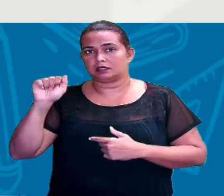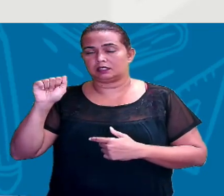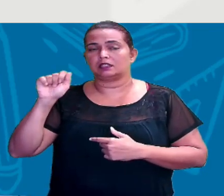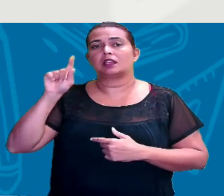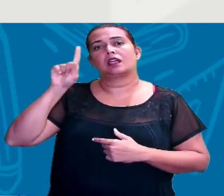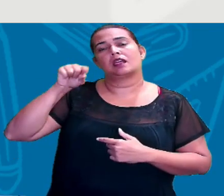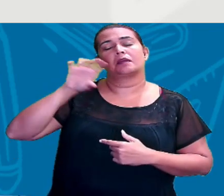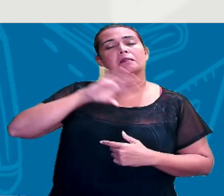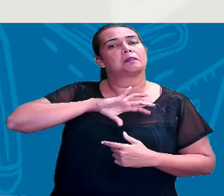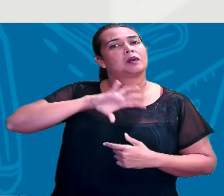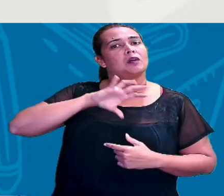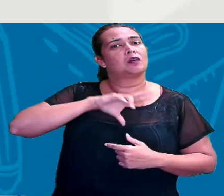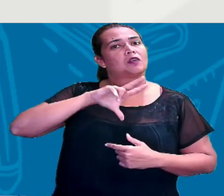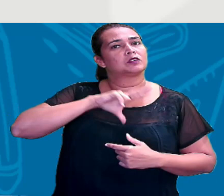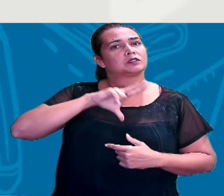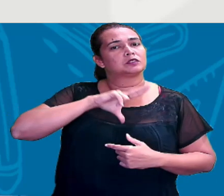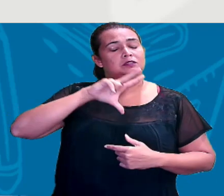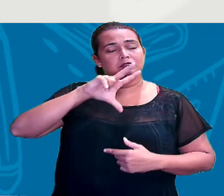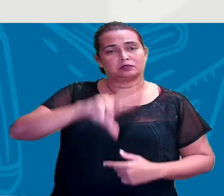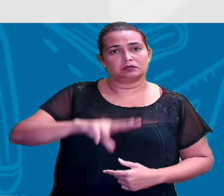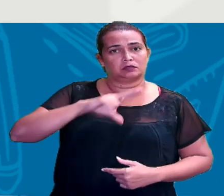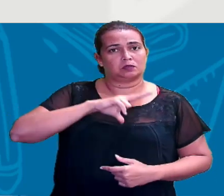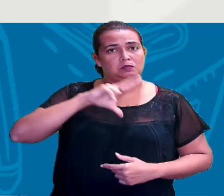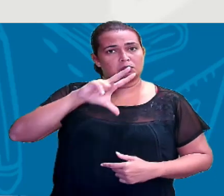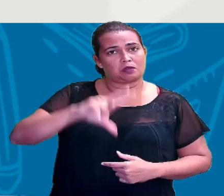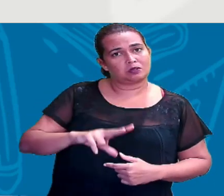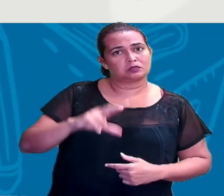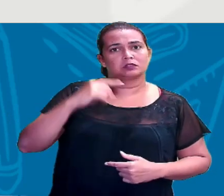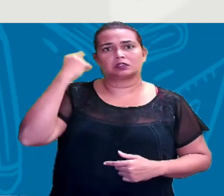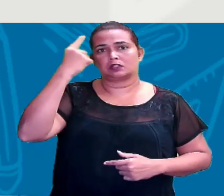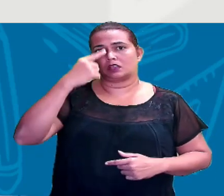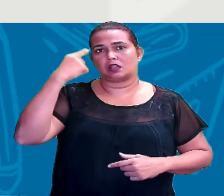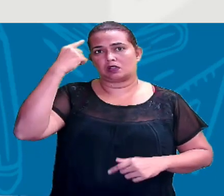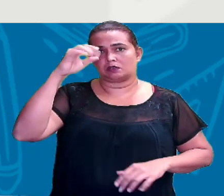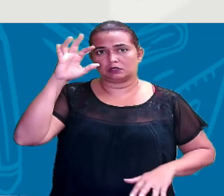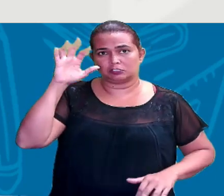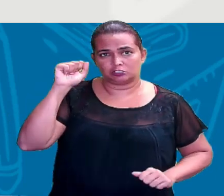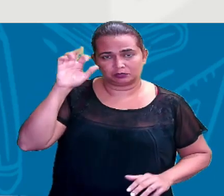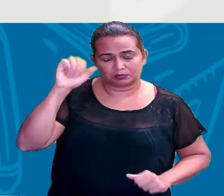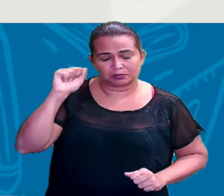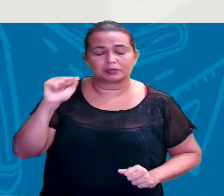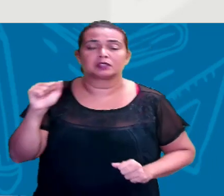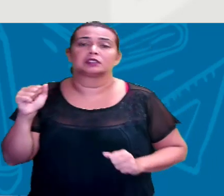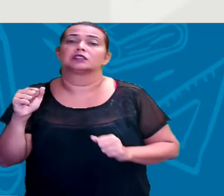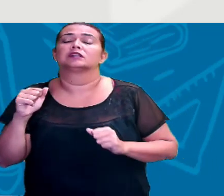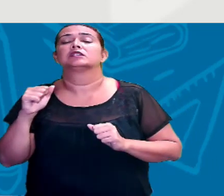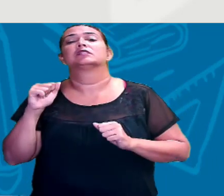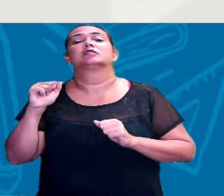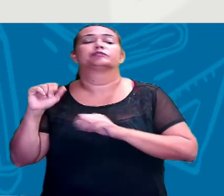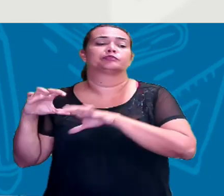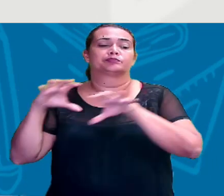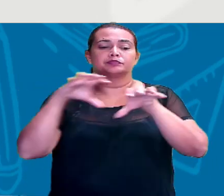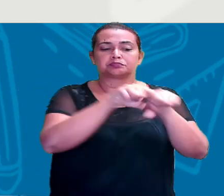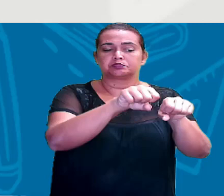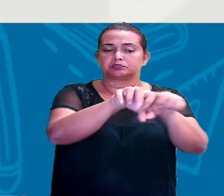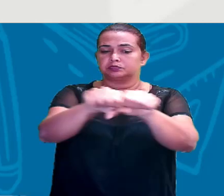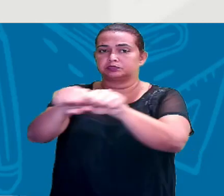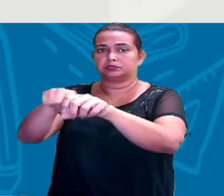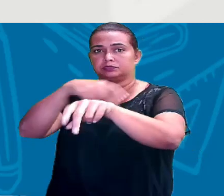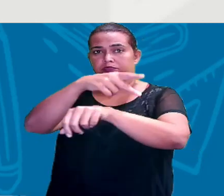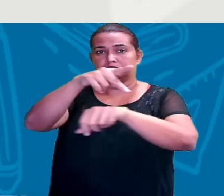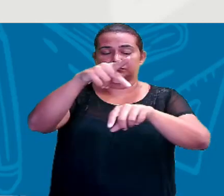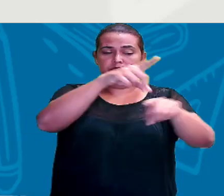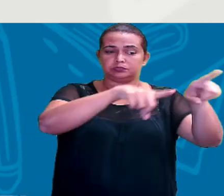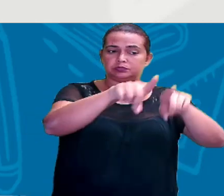Espanha. Então, eles receberam as línguas, né, elas derivam desse latim. Então, eles recebem o nome